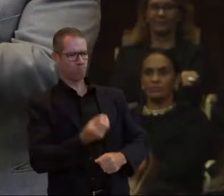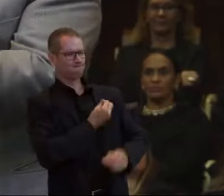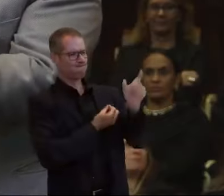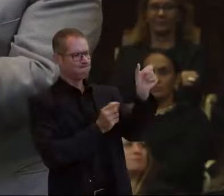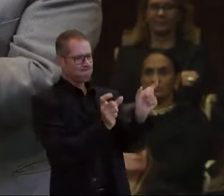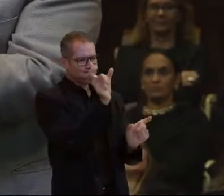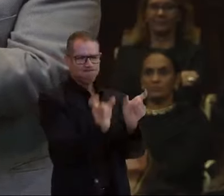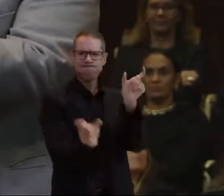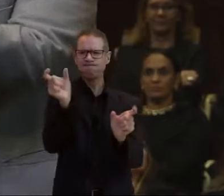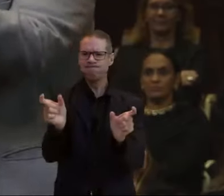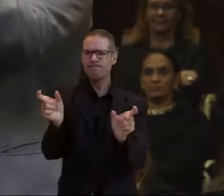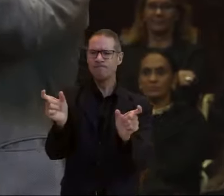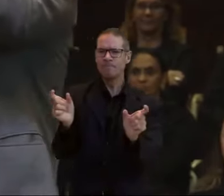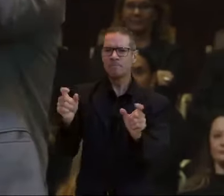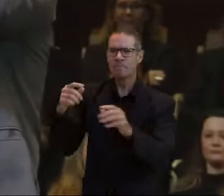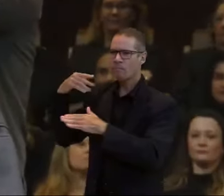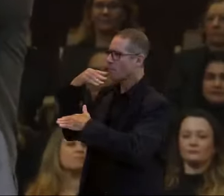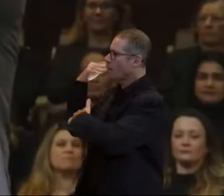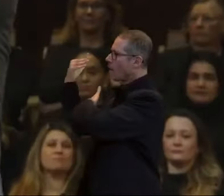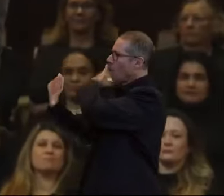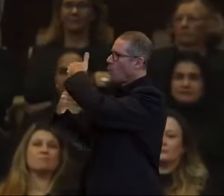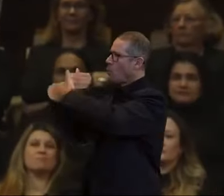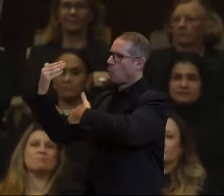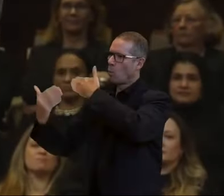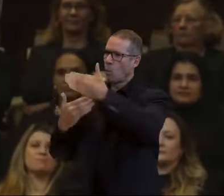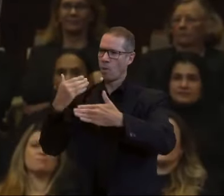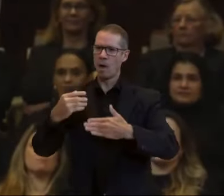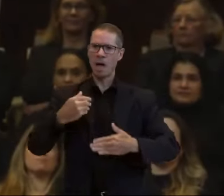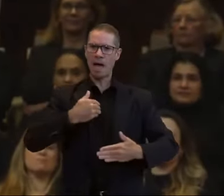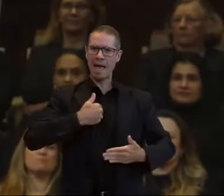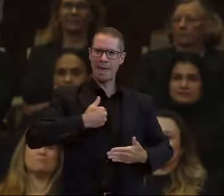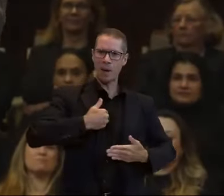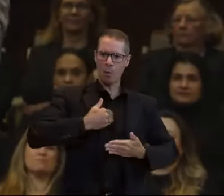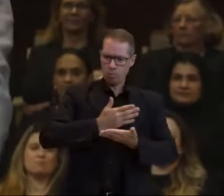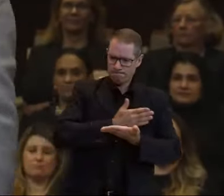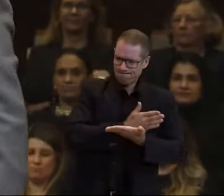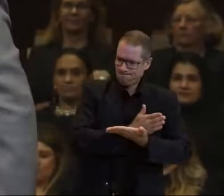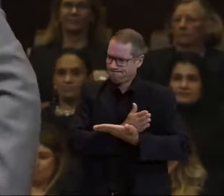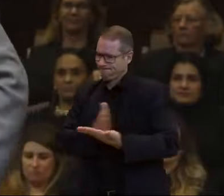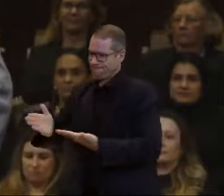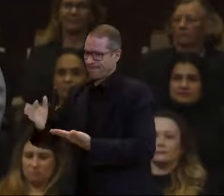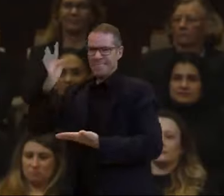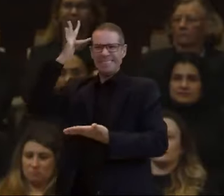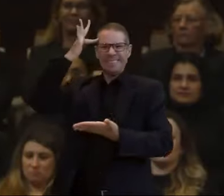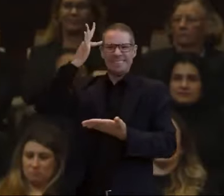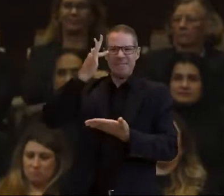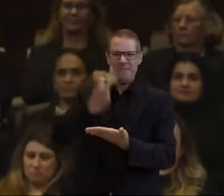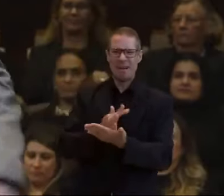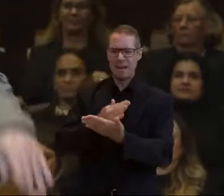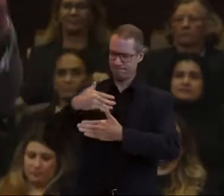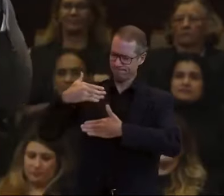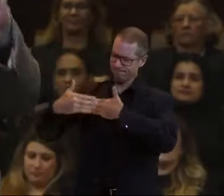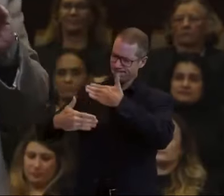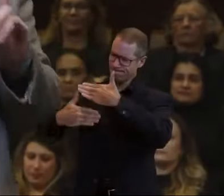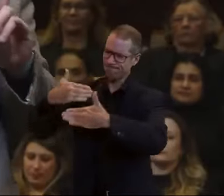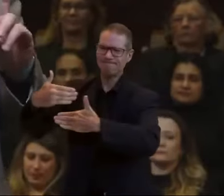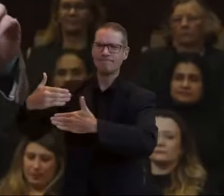você pudesse ser erguido na fé que você tem hoje?